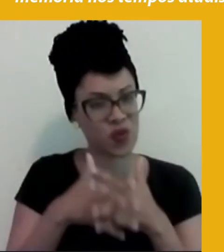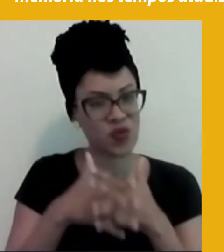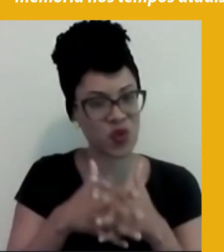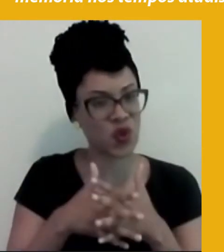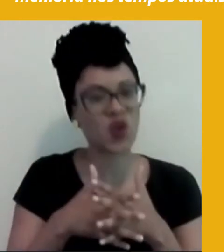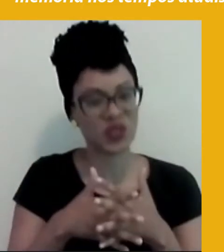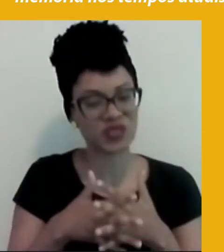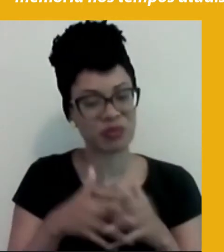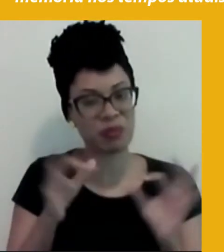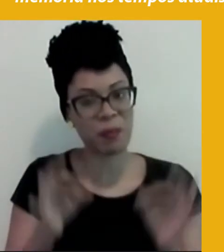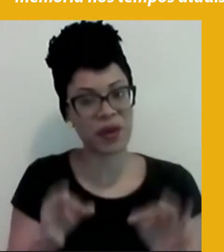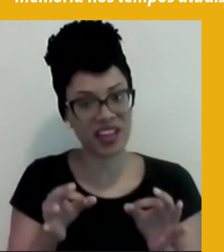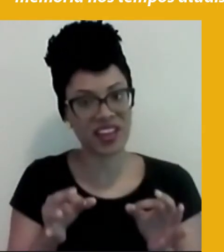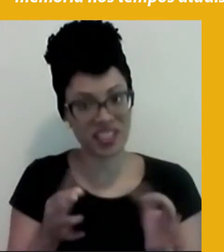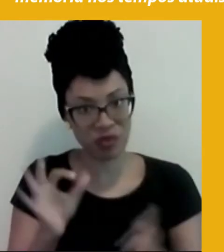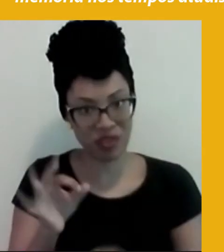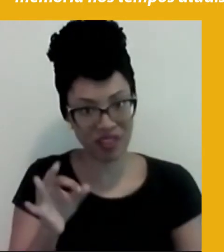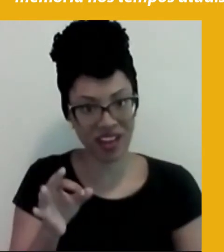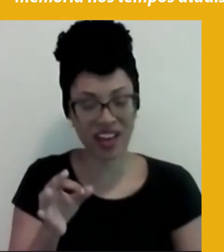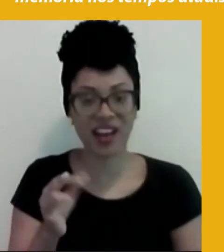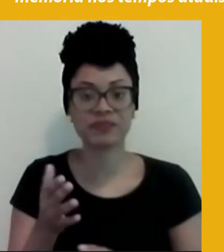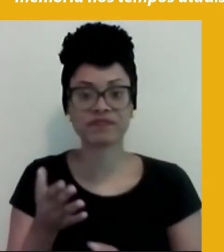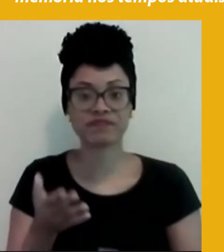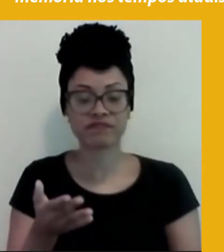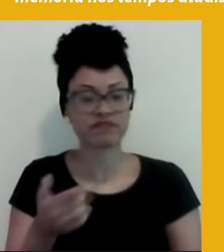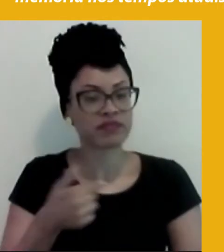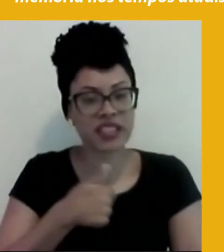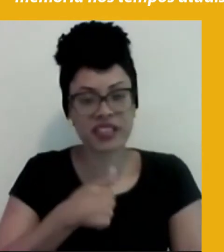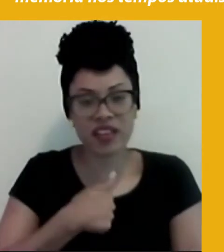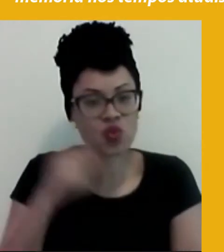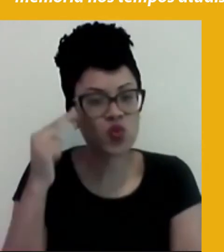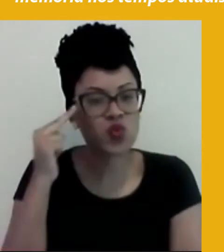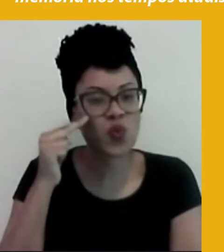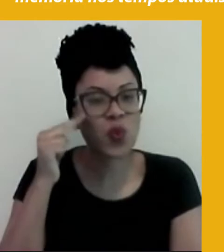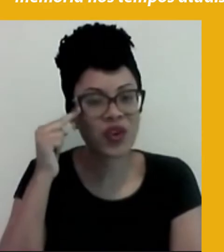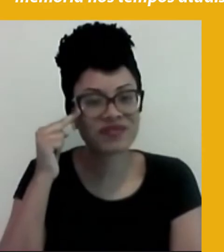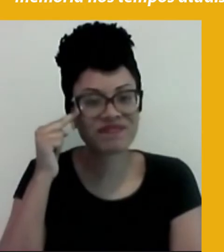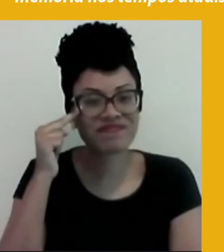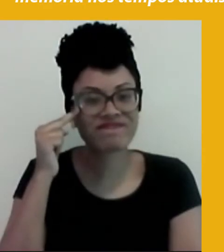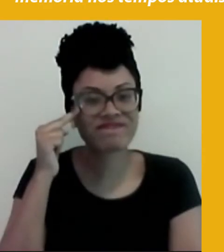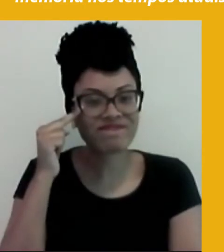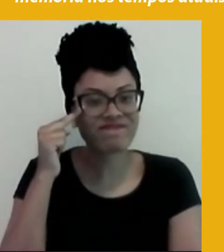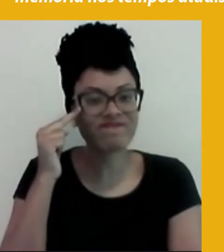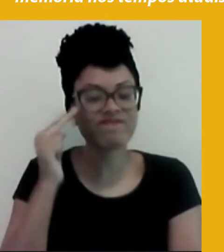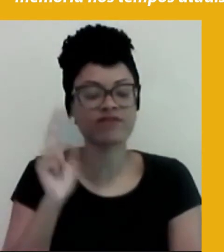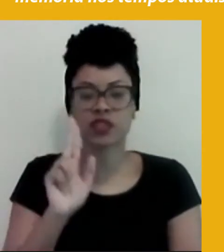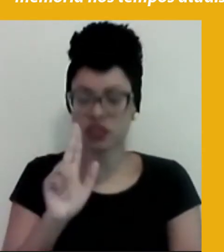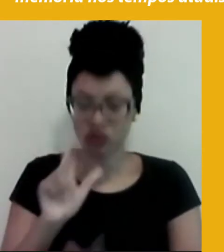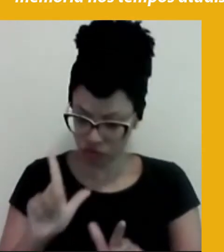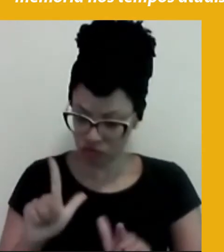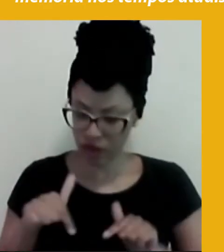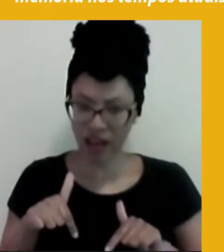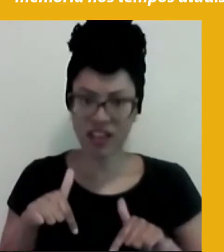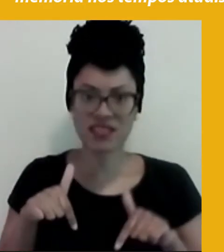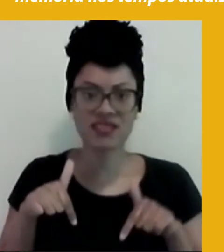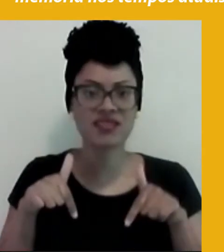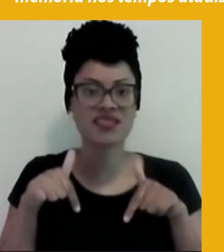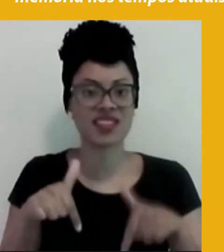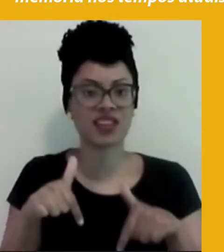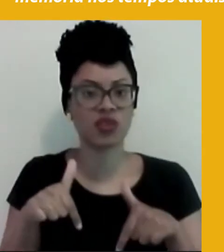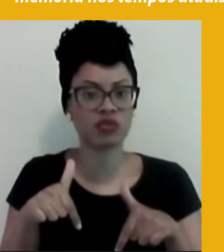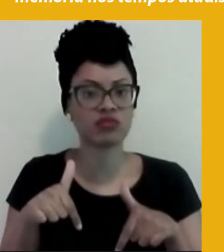sim. Sabe, eu sonho com a reação e aquilo que eu, até num dos textos que eu escrevi, eu chamava,